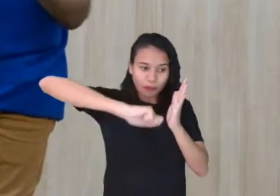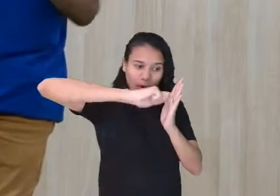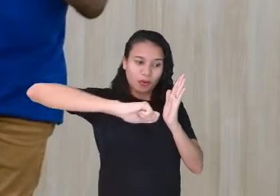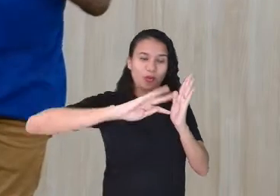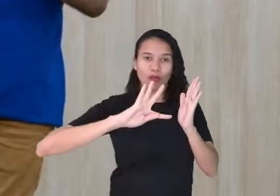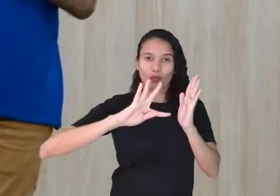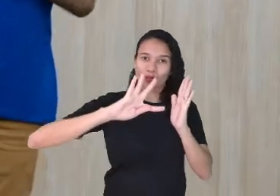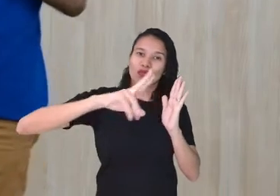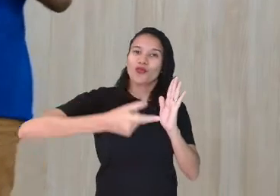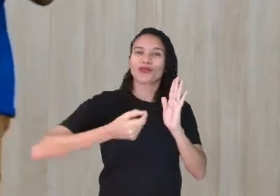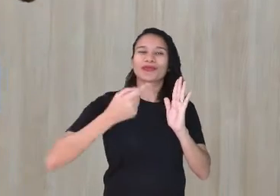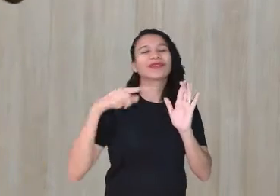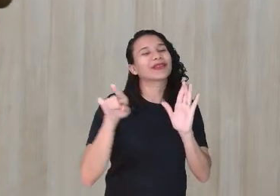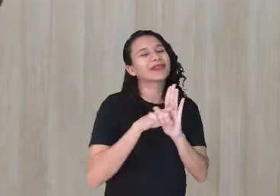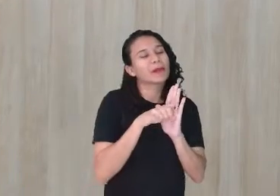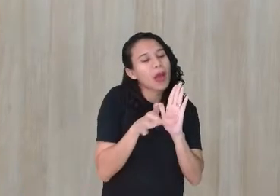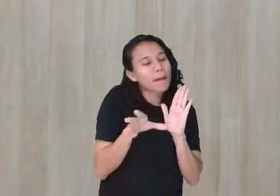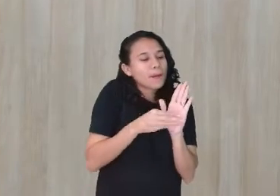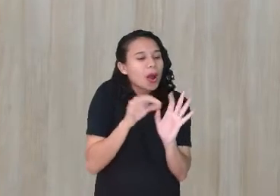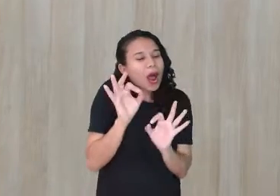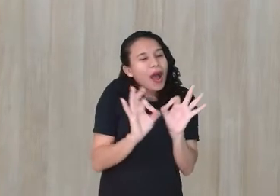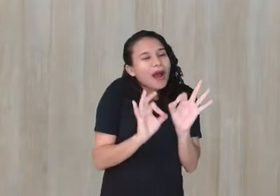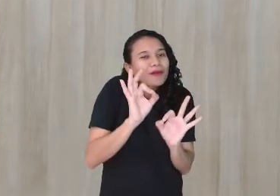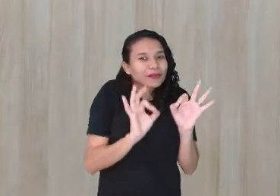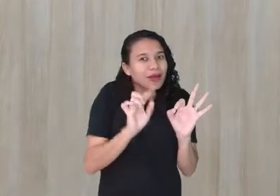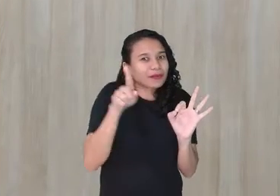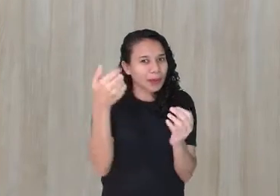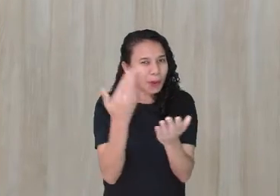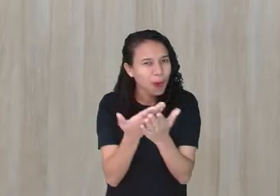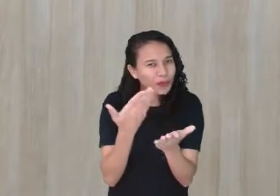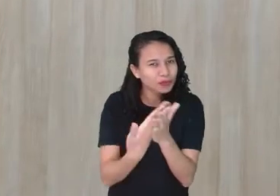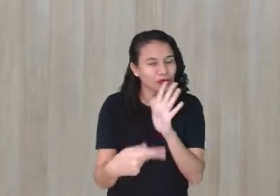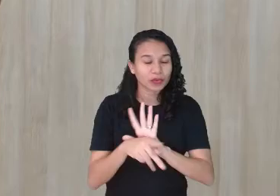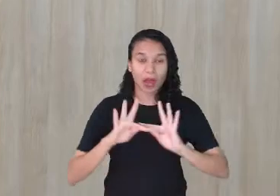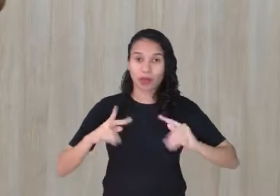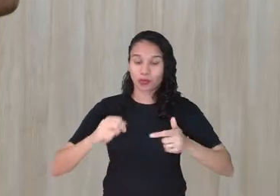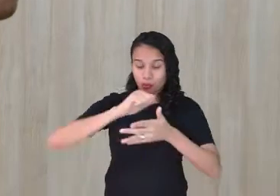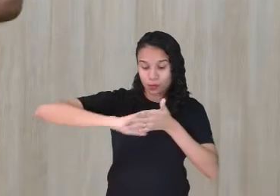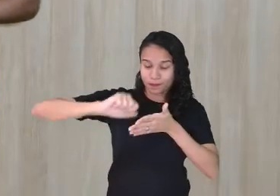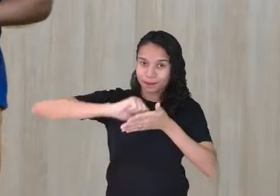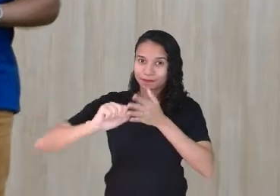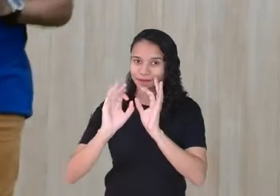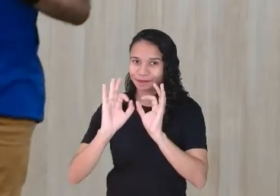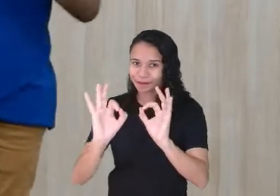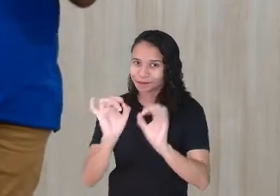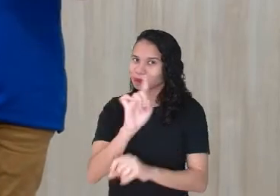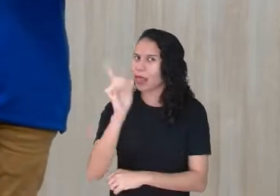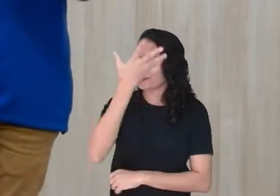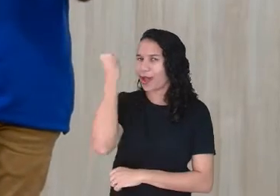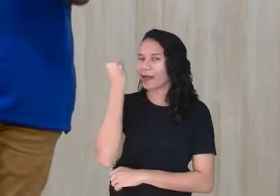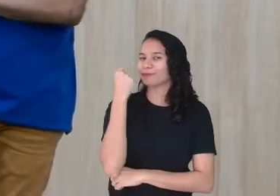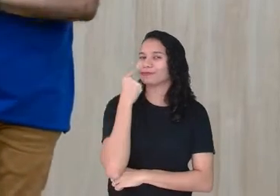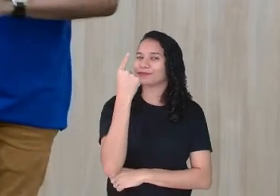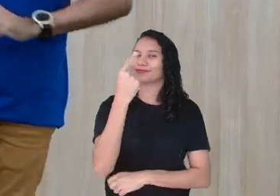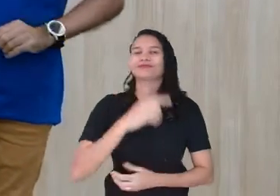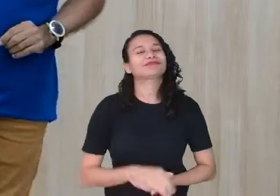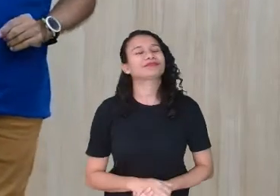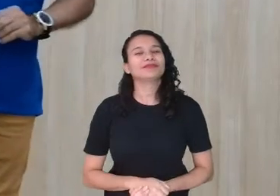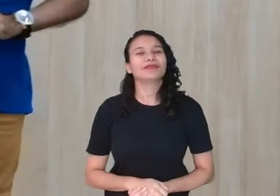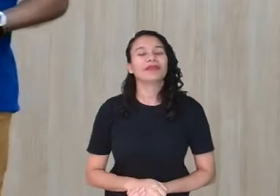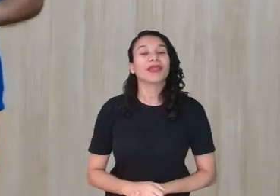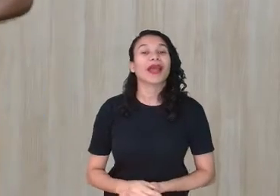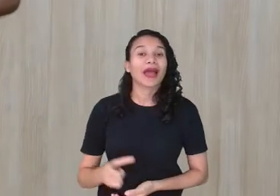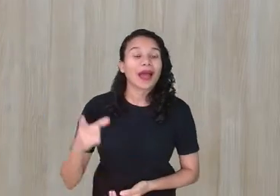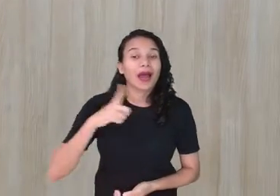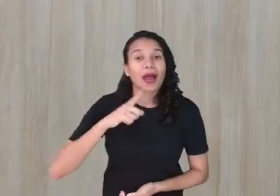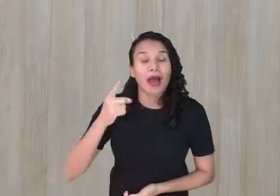direitinho, e deixa aí bem organizado para depois vocês estudarem toda a anotação que eu colocar aqui, tá bom? Não esquece disso.